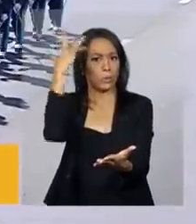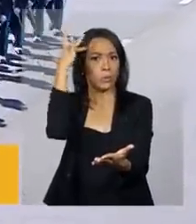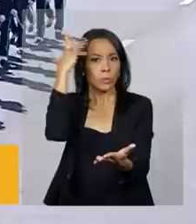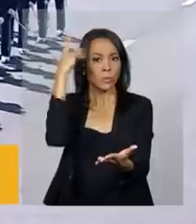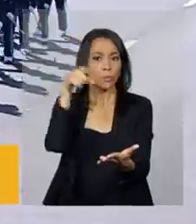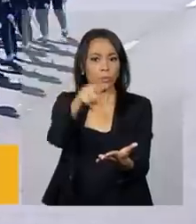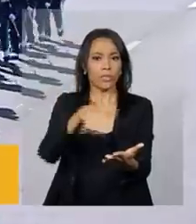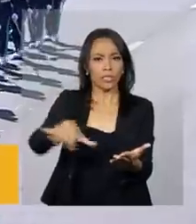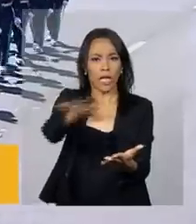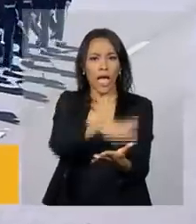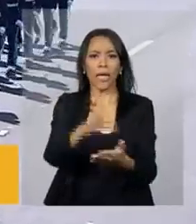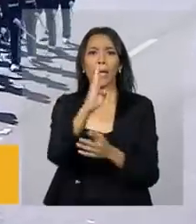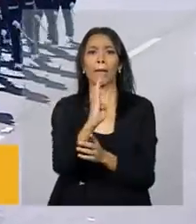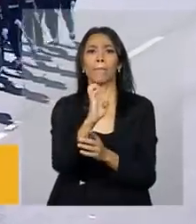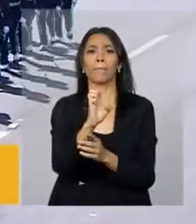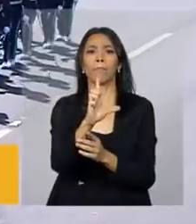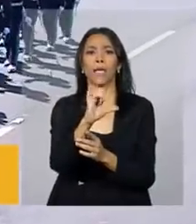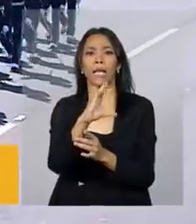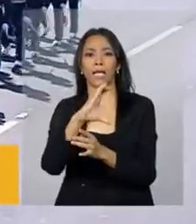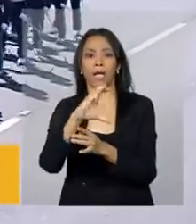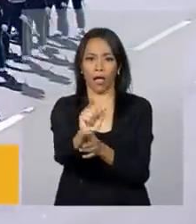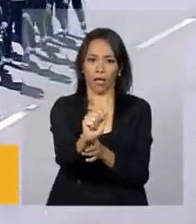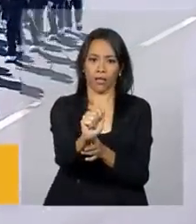bélico, nossos oficiais de carreira.